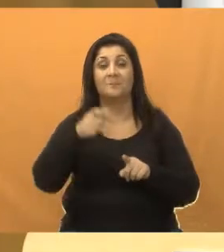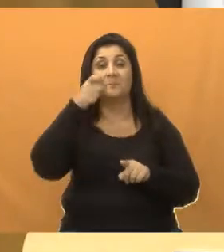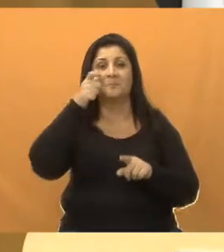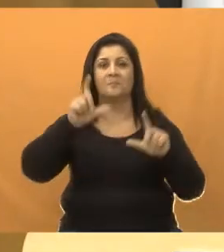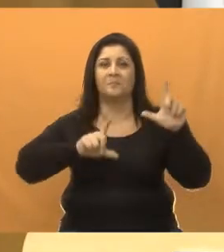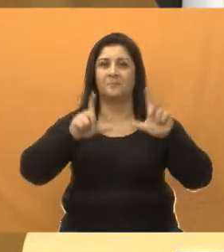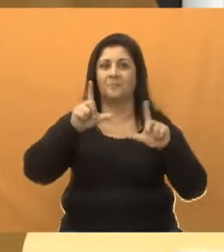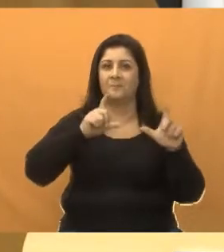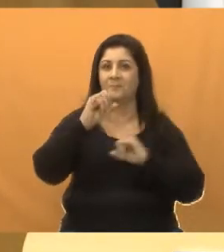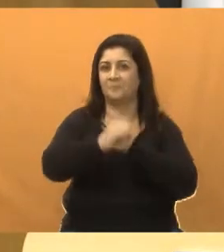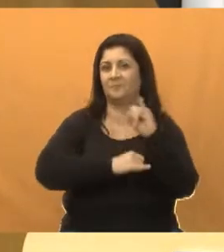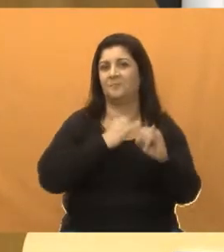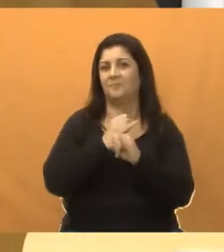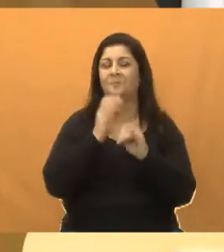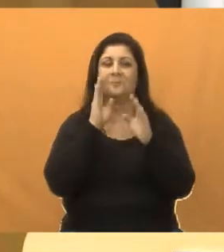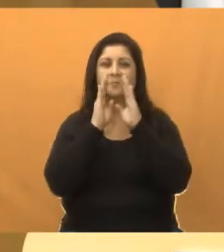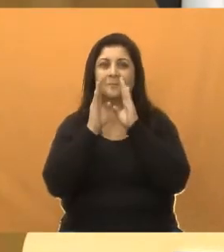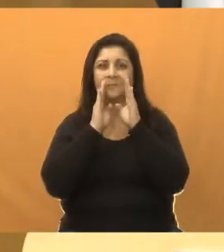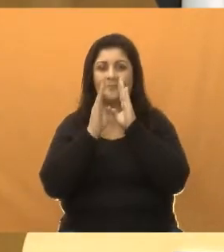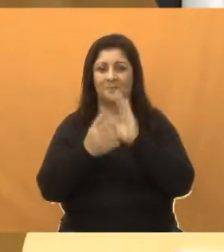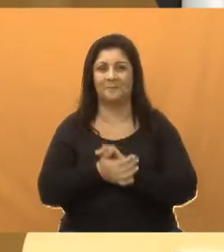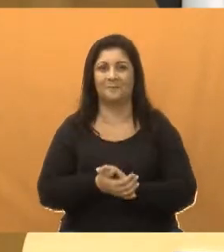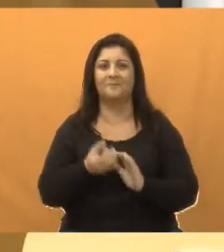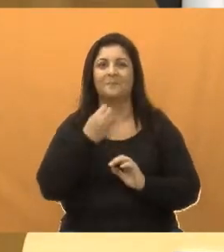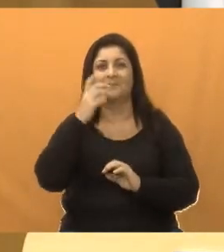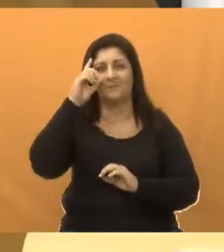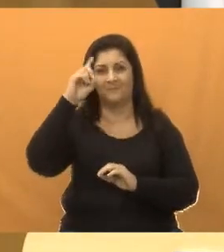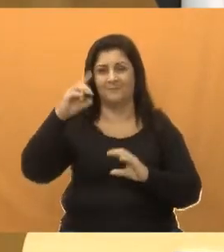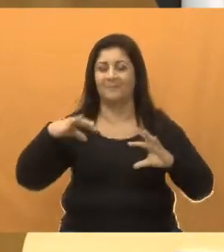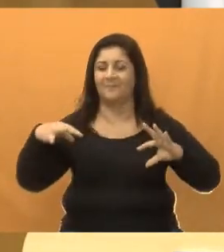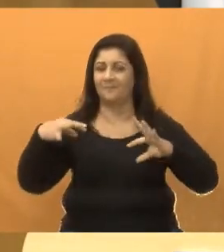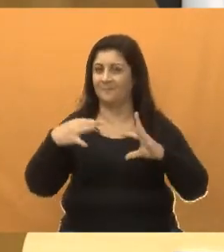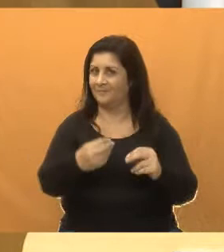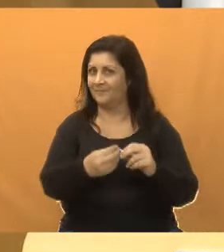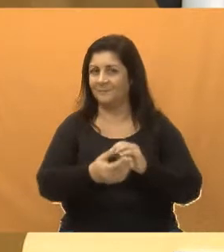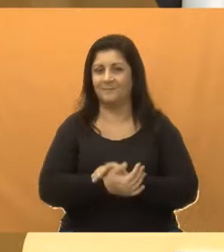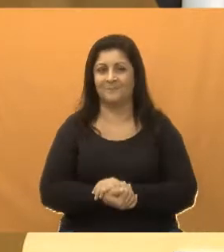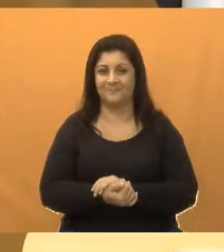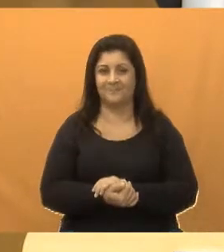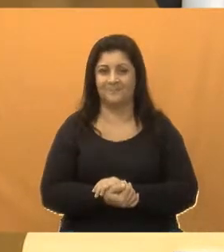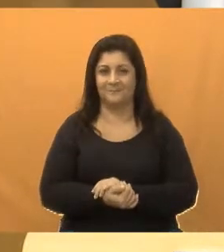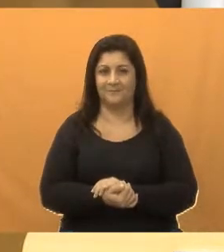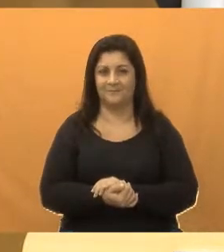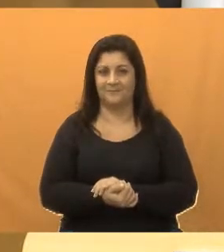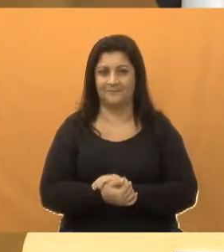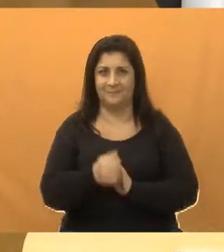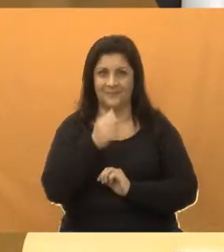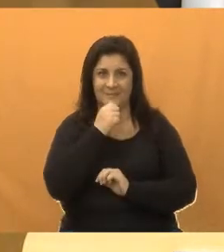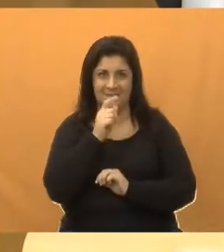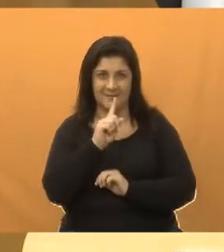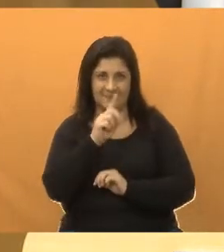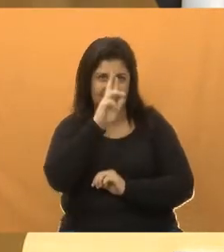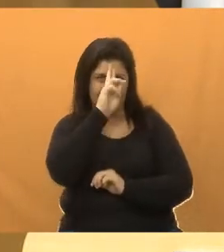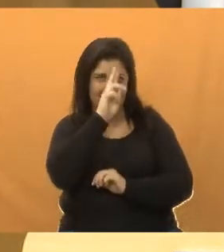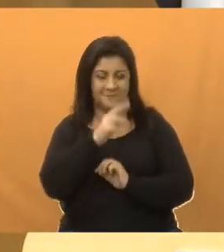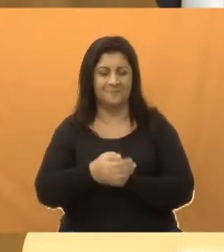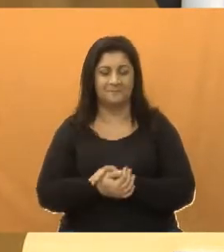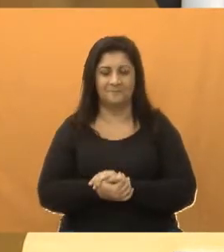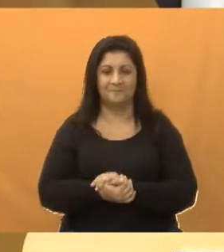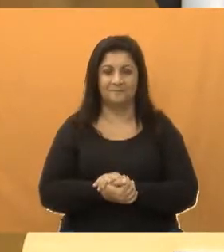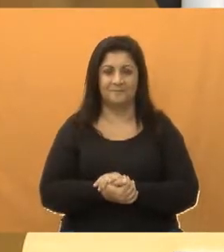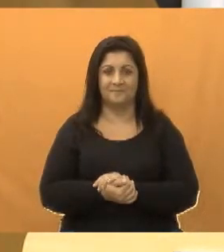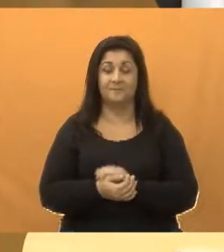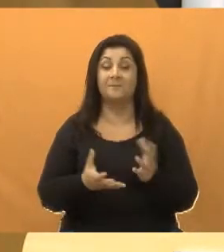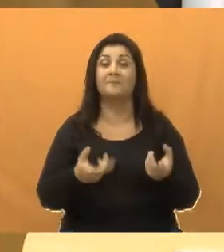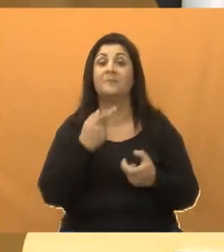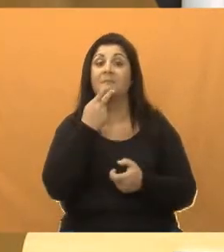pela internet, pelo Facebook. Bom dia a todos. Bom dia ainda, não é meio-dia. Eu queria aqui falar um pouquinho